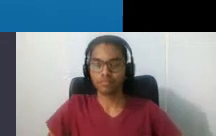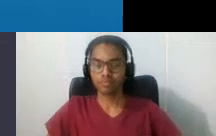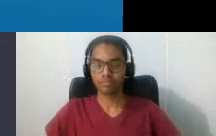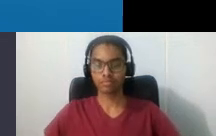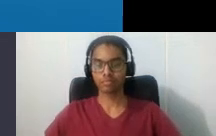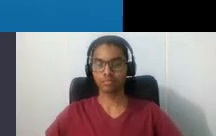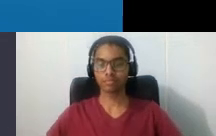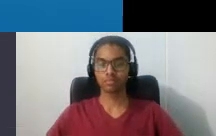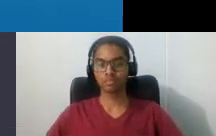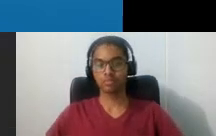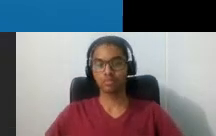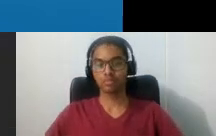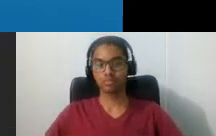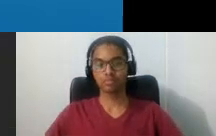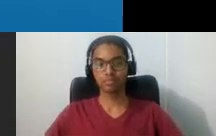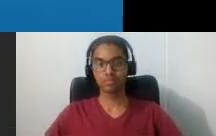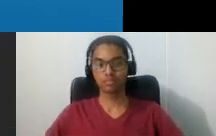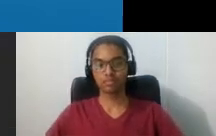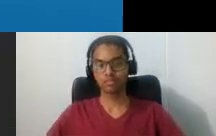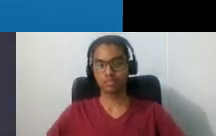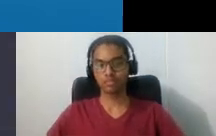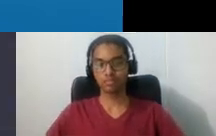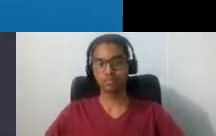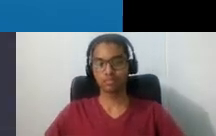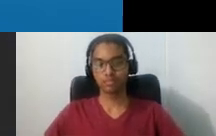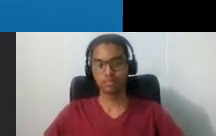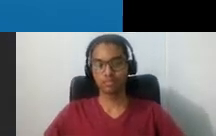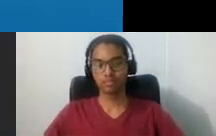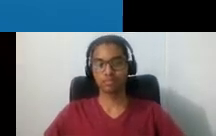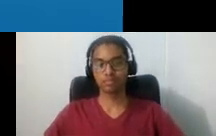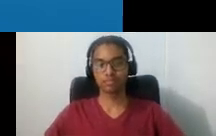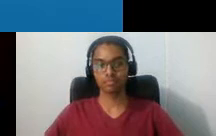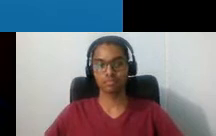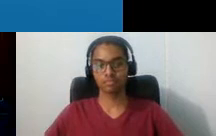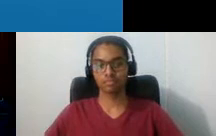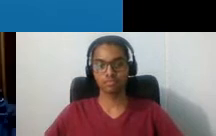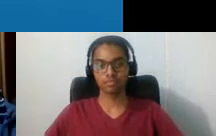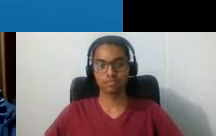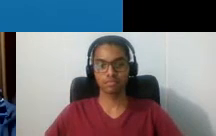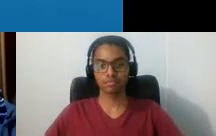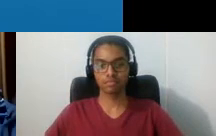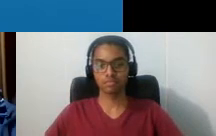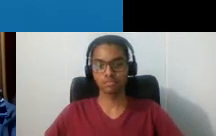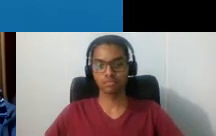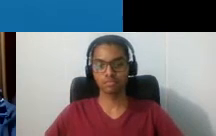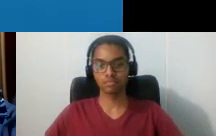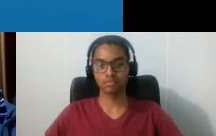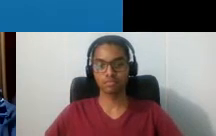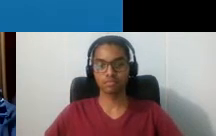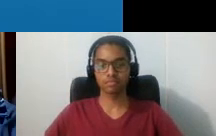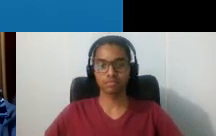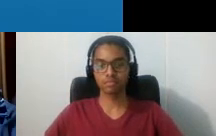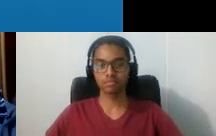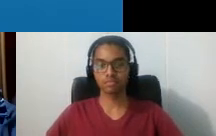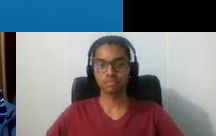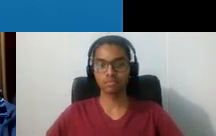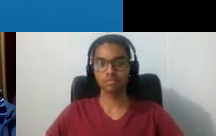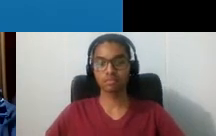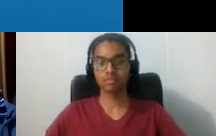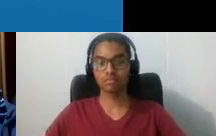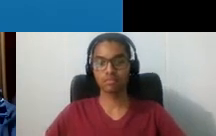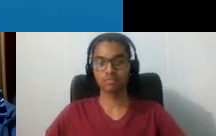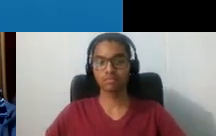Professor, entrando em elasticidade, o que a gente falou alguns slides atrás, a própria dilatação é